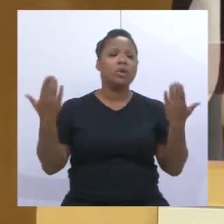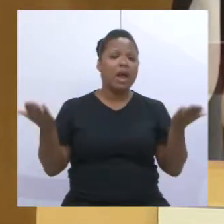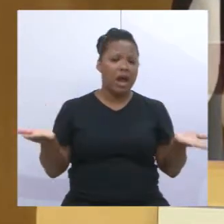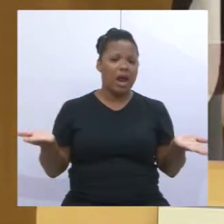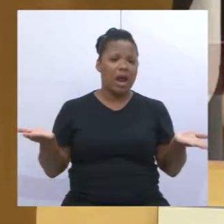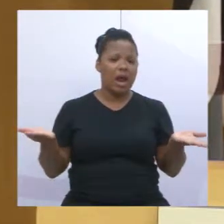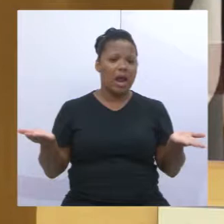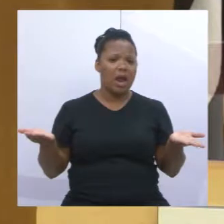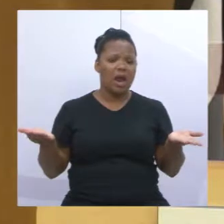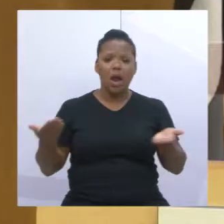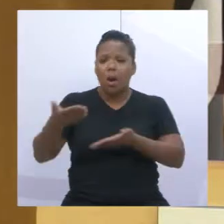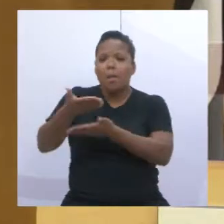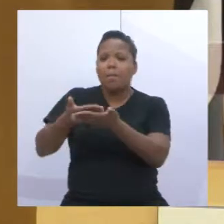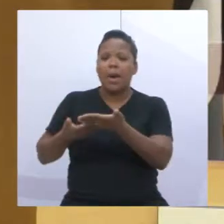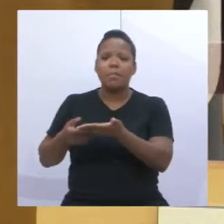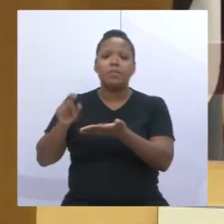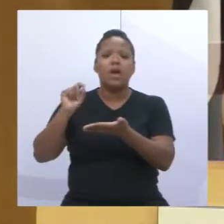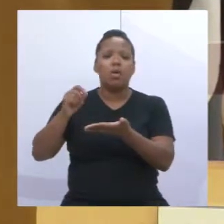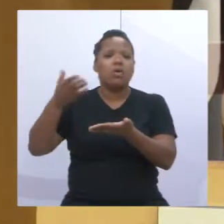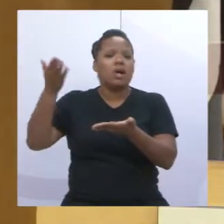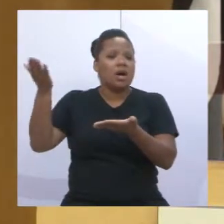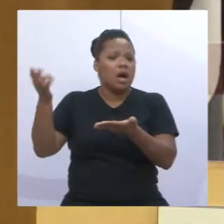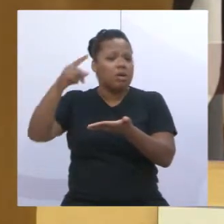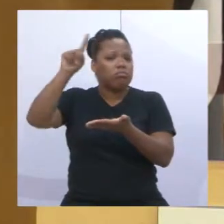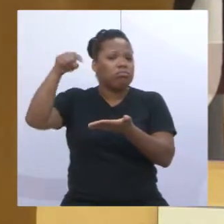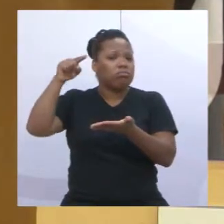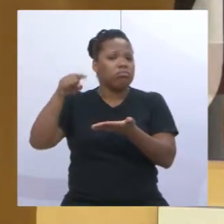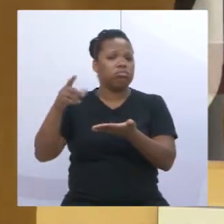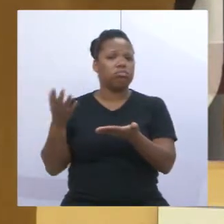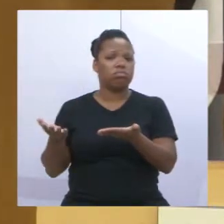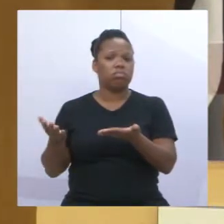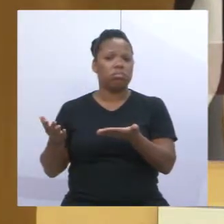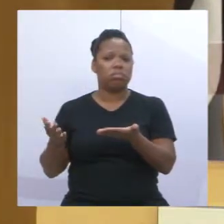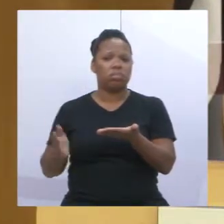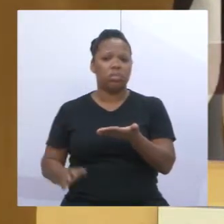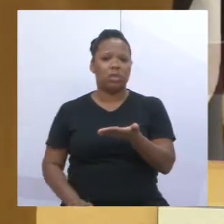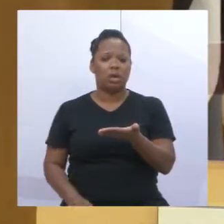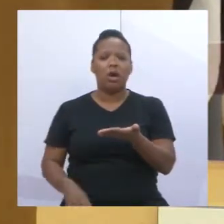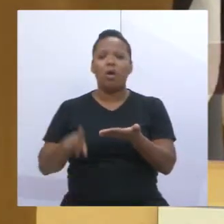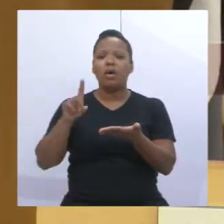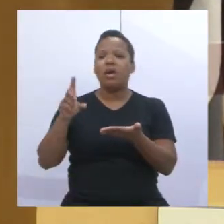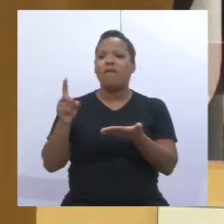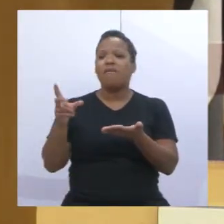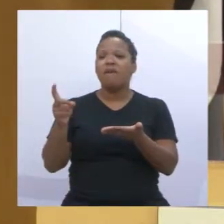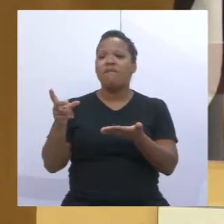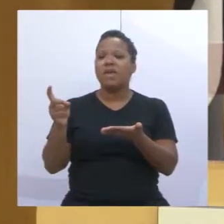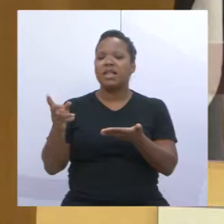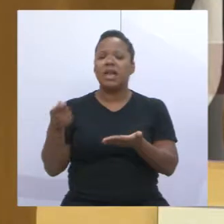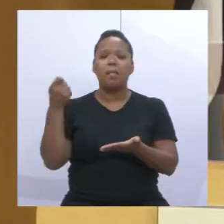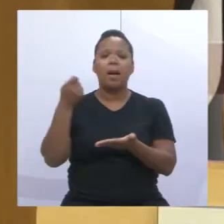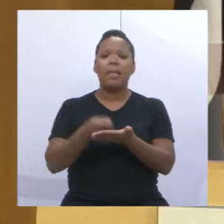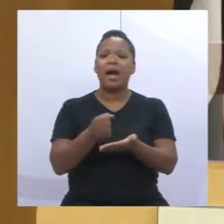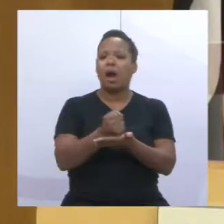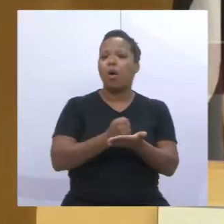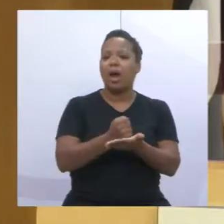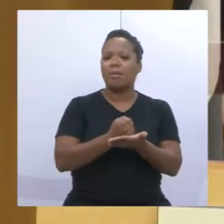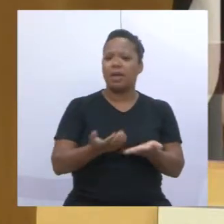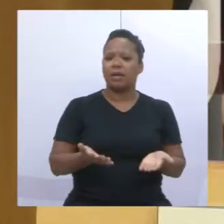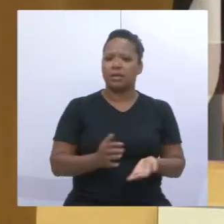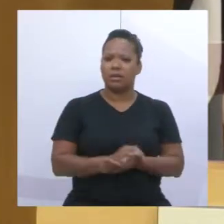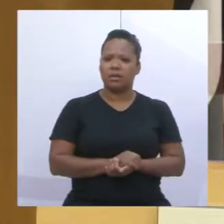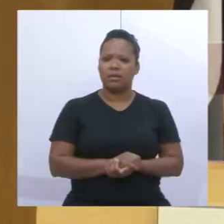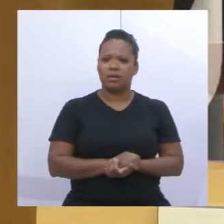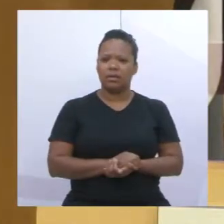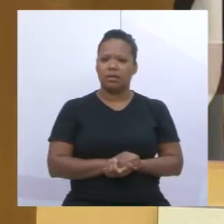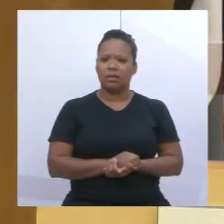faço o quê com essa receita? Quem que eu vou ter que vender para comprar o remédio que eu preciso? O que